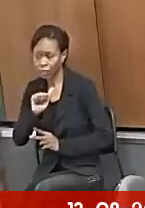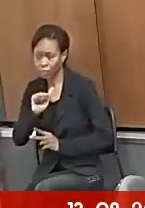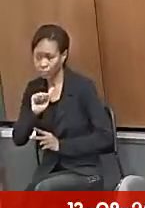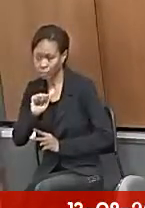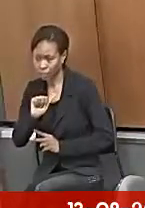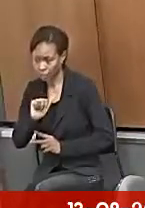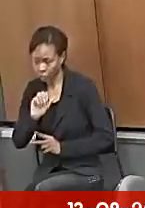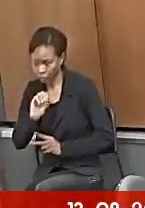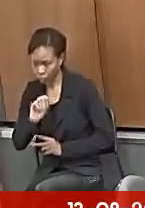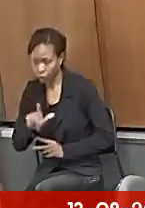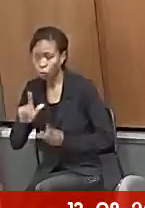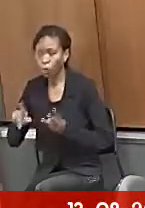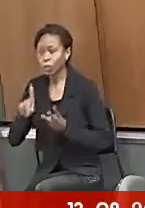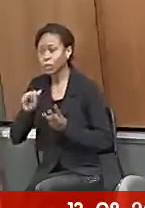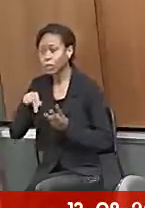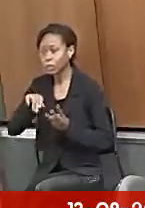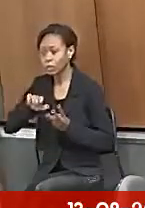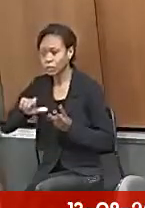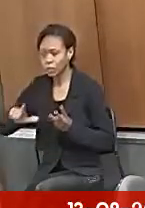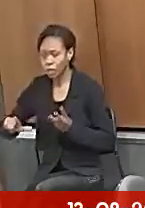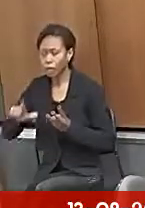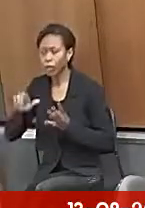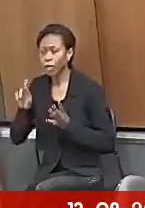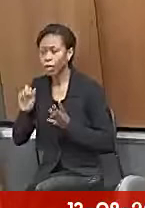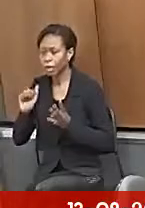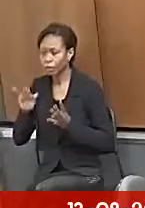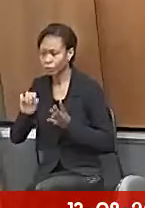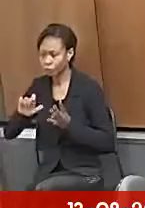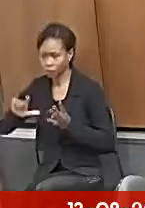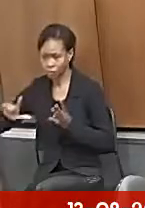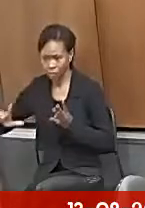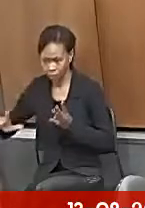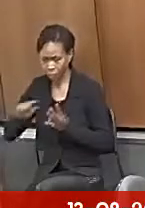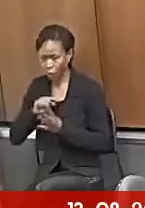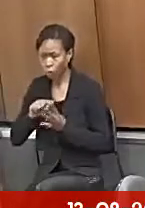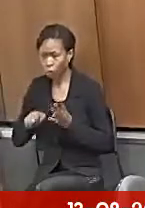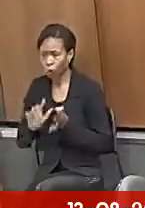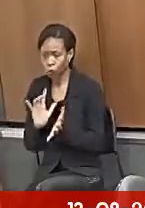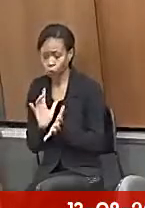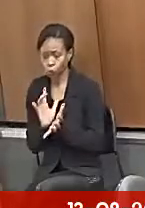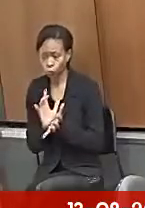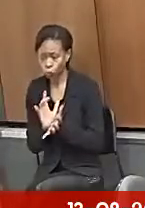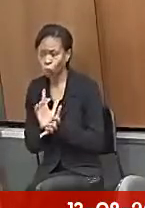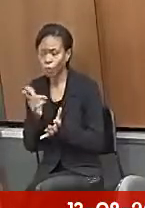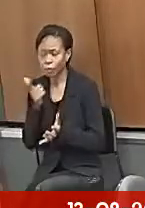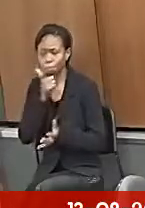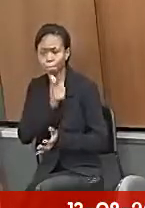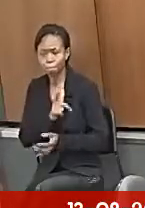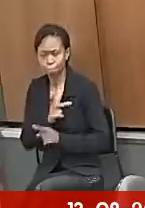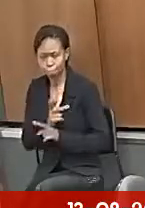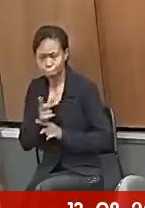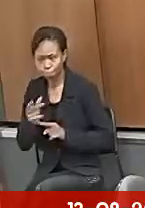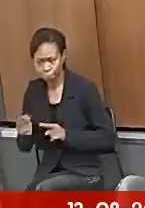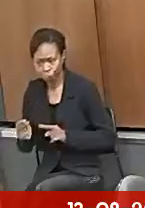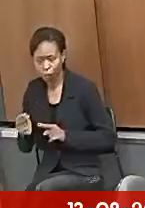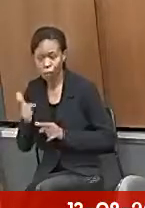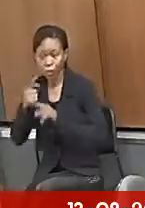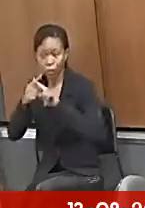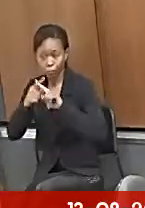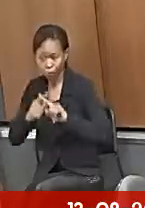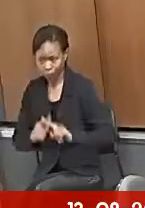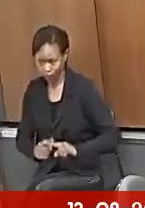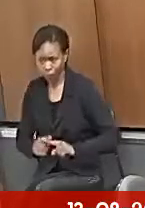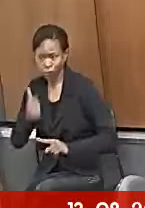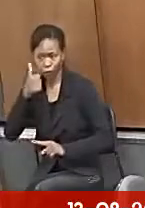daniel alves rodrigues e rafael medeiros gomes pela conquista do campeonato feminino e do